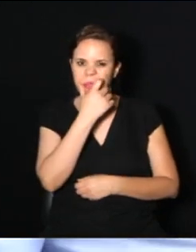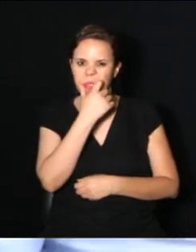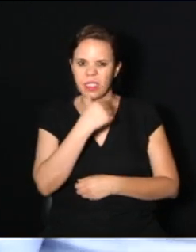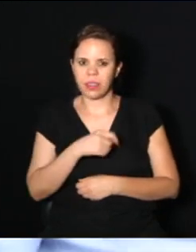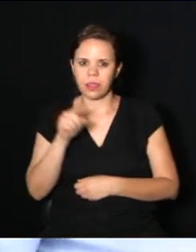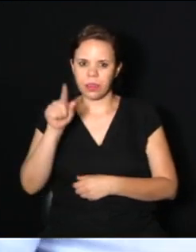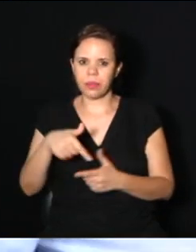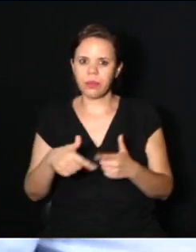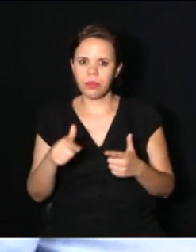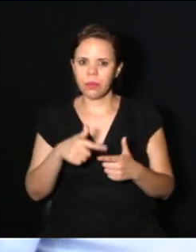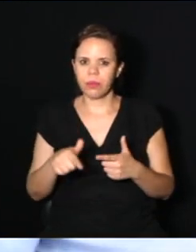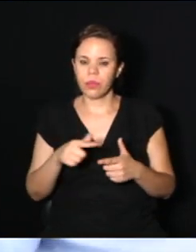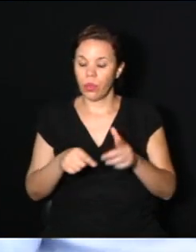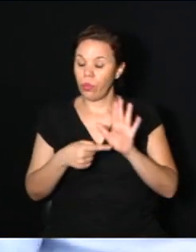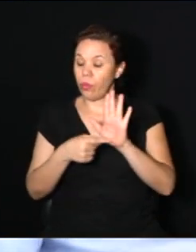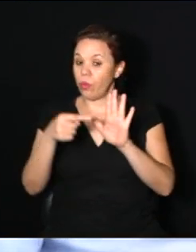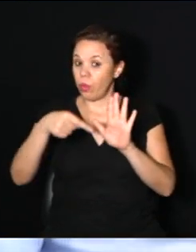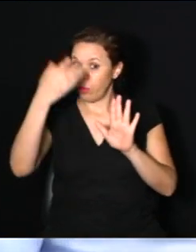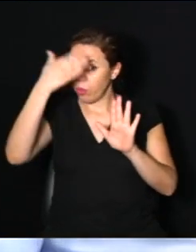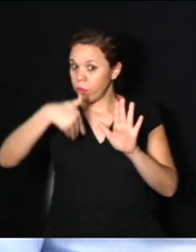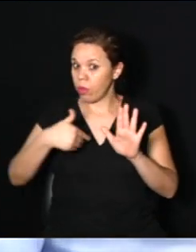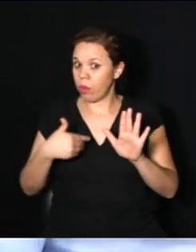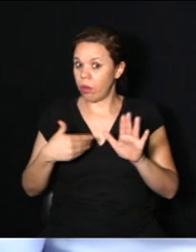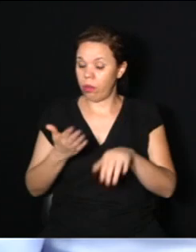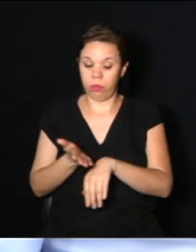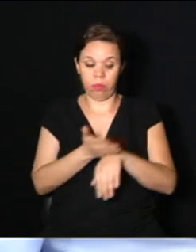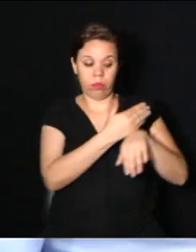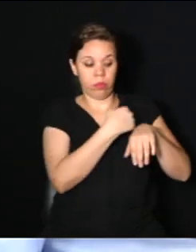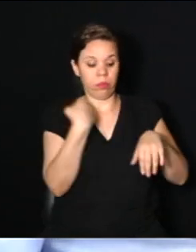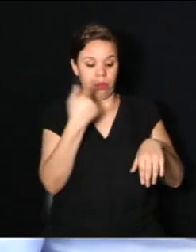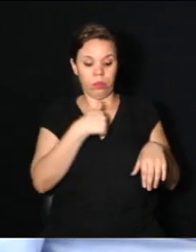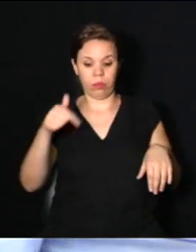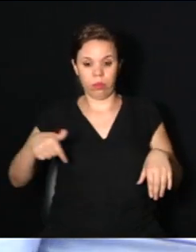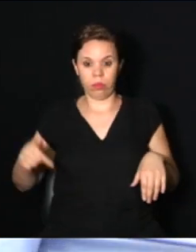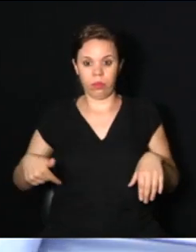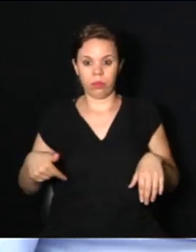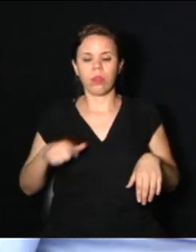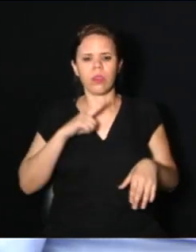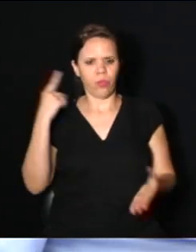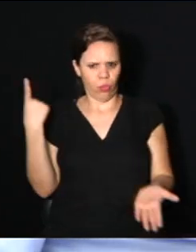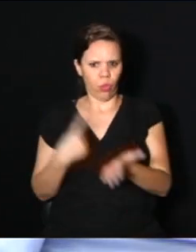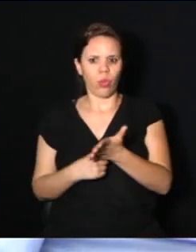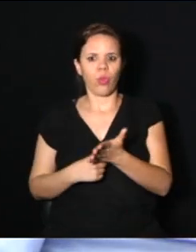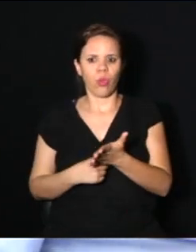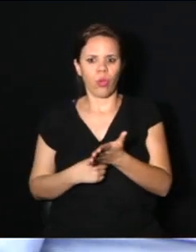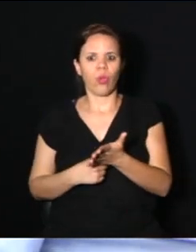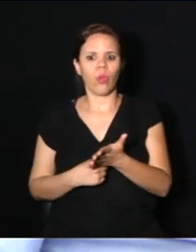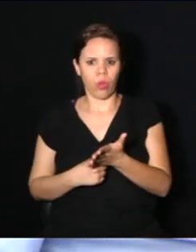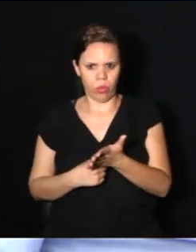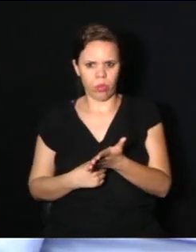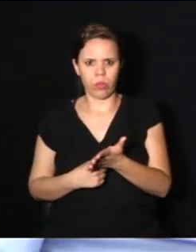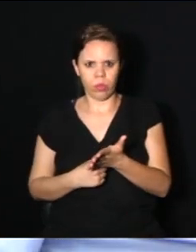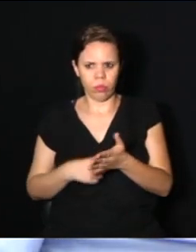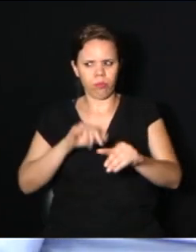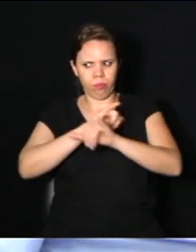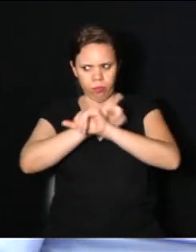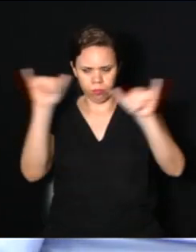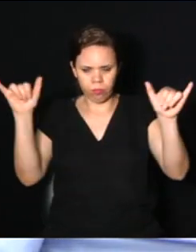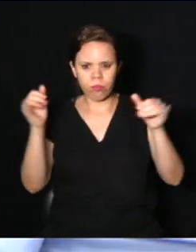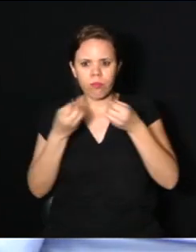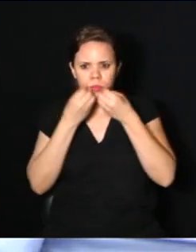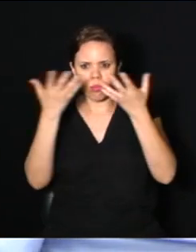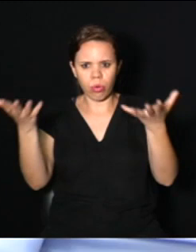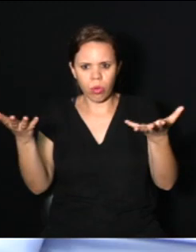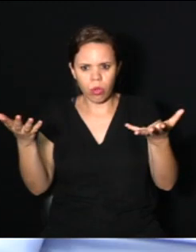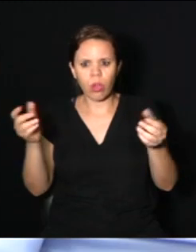esse problema foi apontado com bastante antecedência por nós aqui e houve um compromisso verbal, também público, né, de que